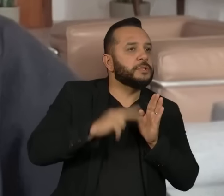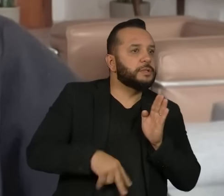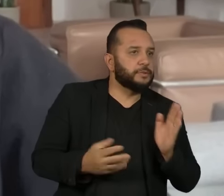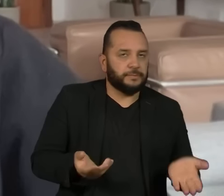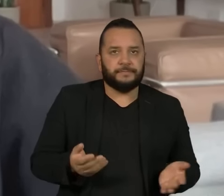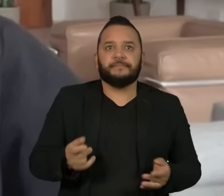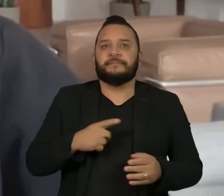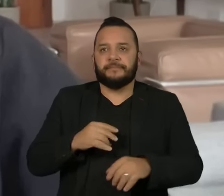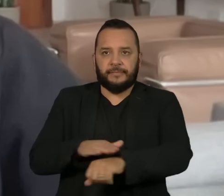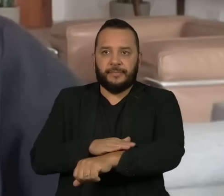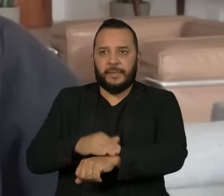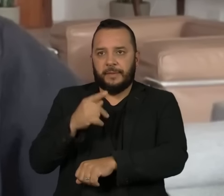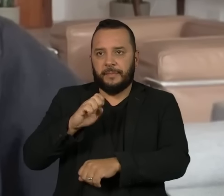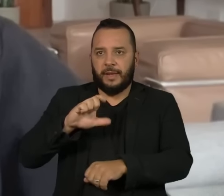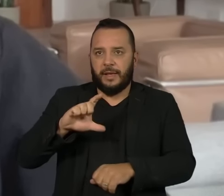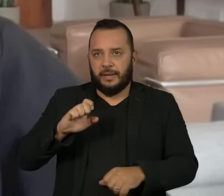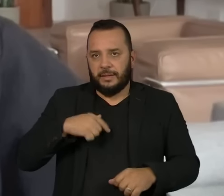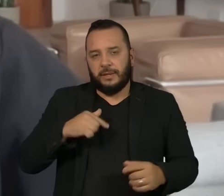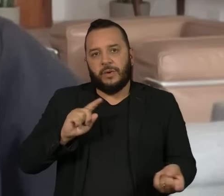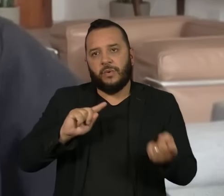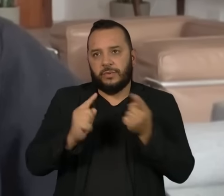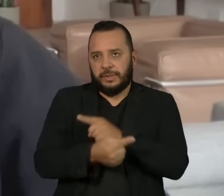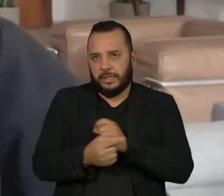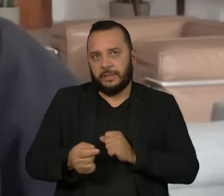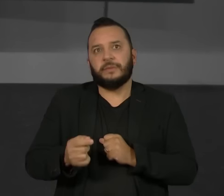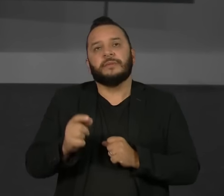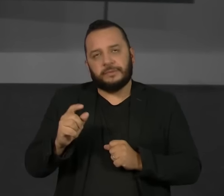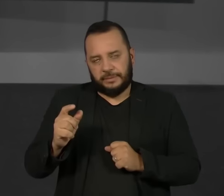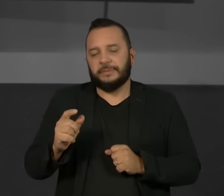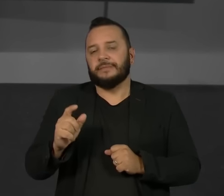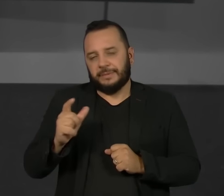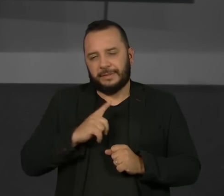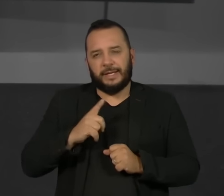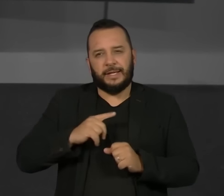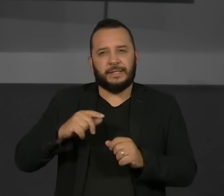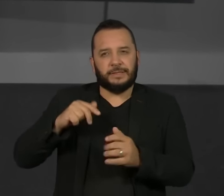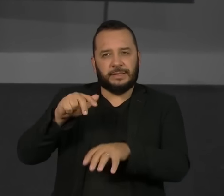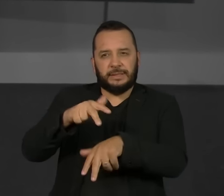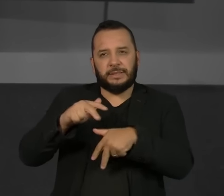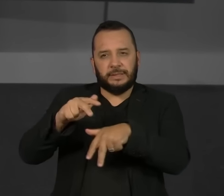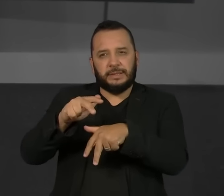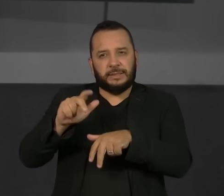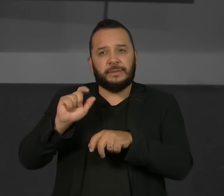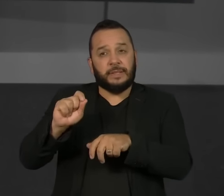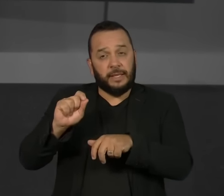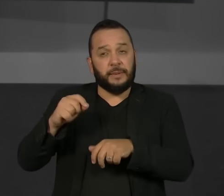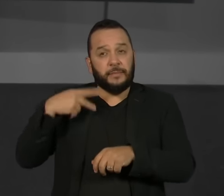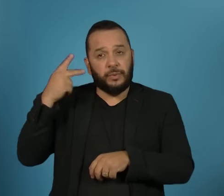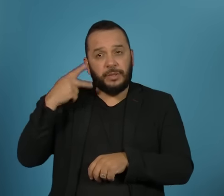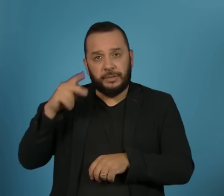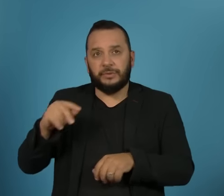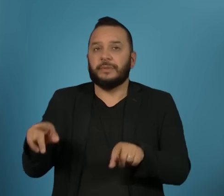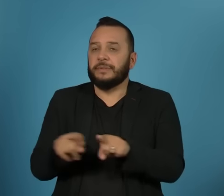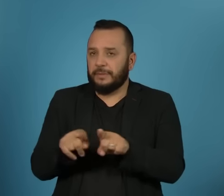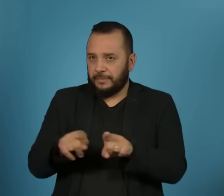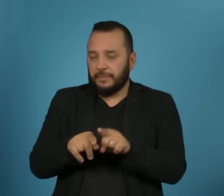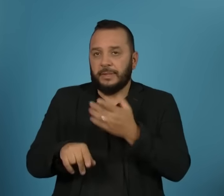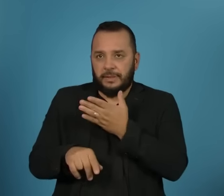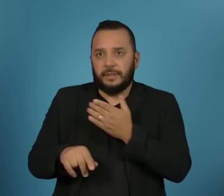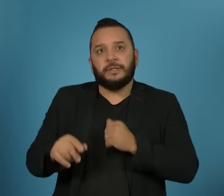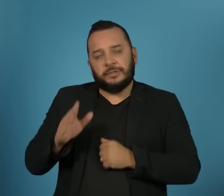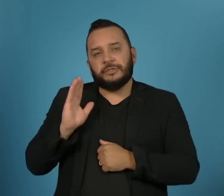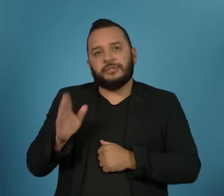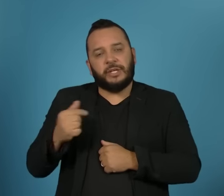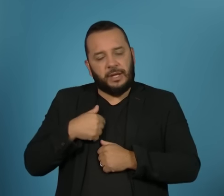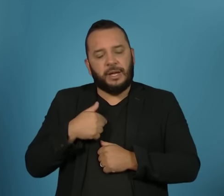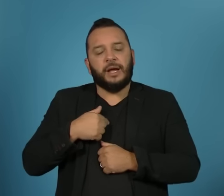do Avesso da Pele, há nitidamente um uso político, né? No caso do livro do Ziraldo, por exemplo, a gente tem aí o movimento das famílias, né? Ou seja, as